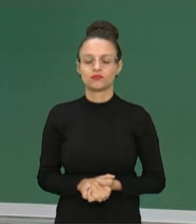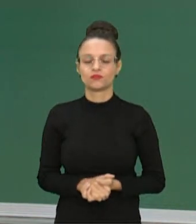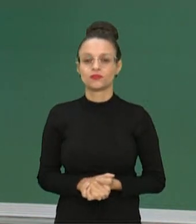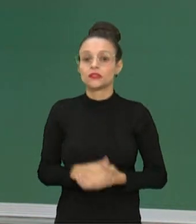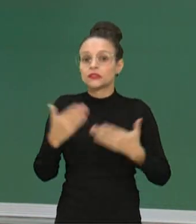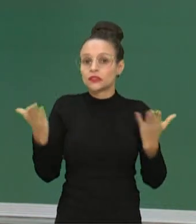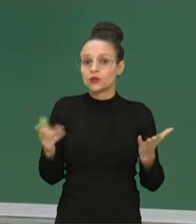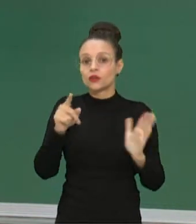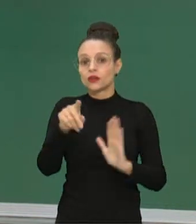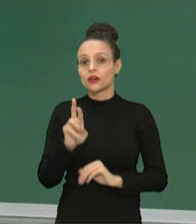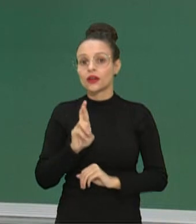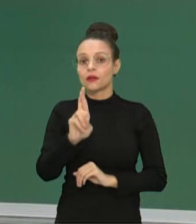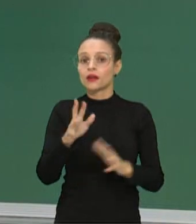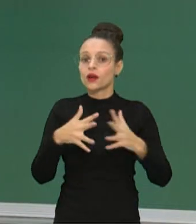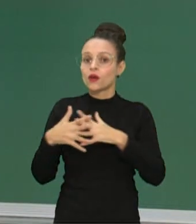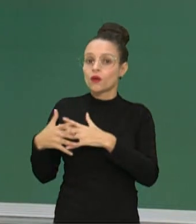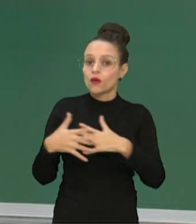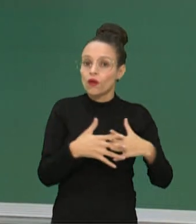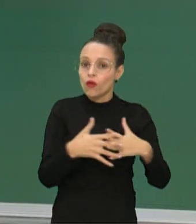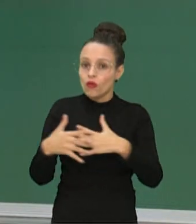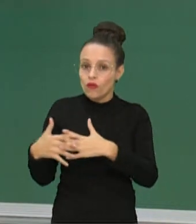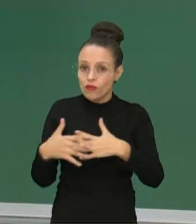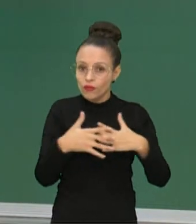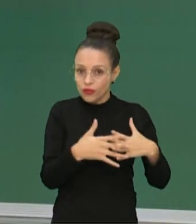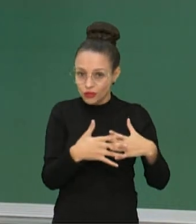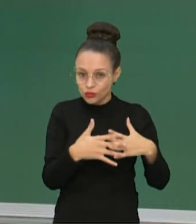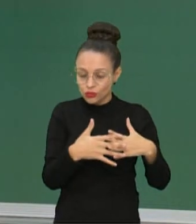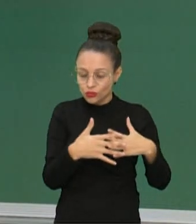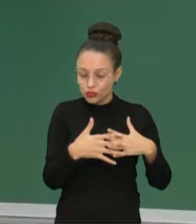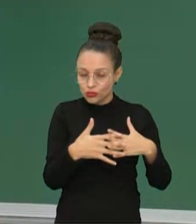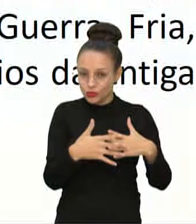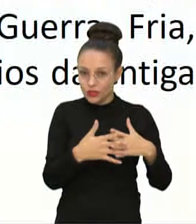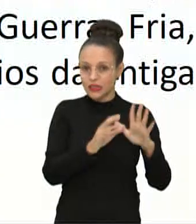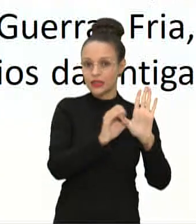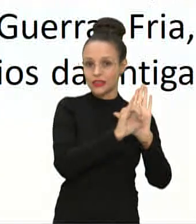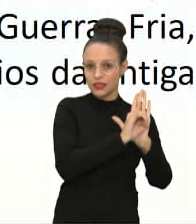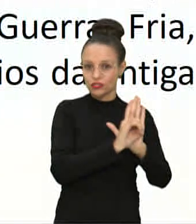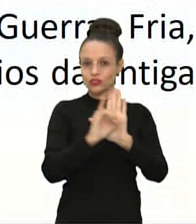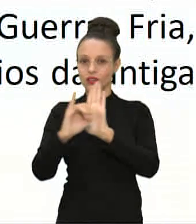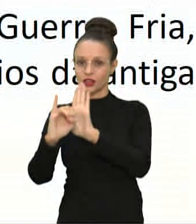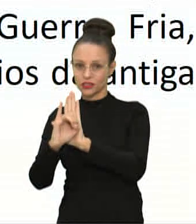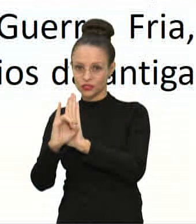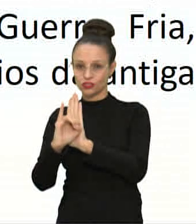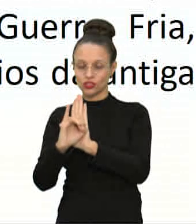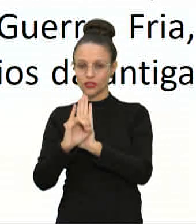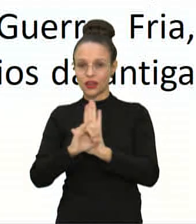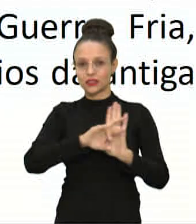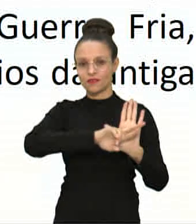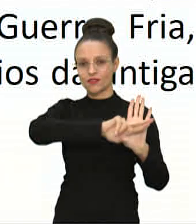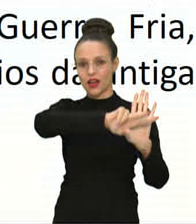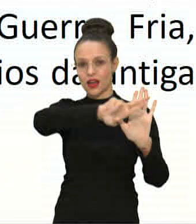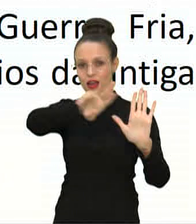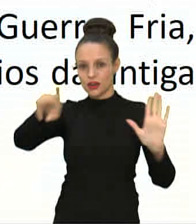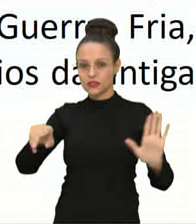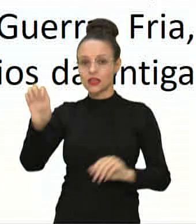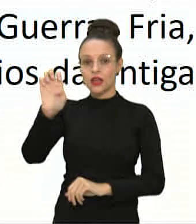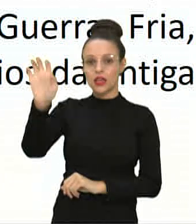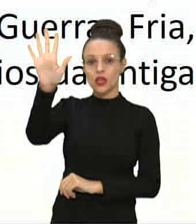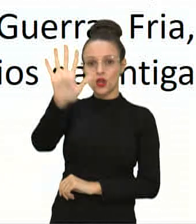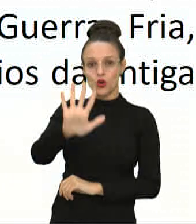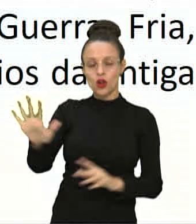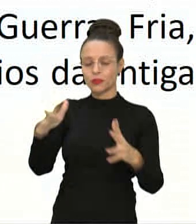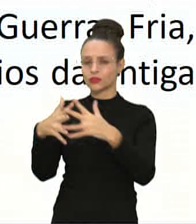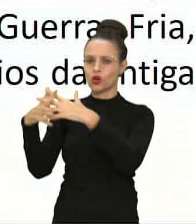E ele representa o conflito entre as identidades nacionais. A Europa é cheia